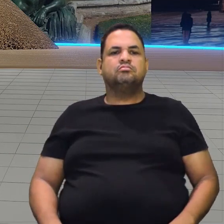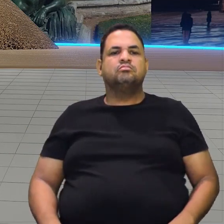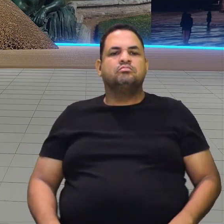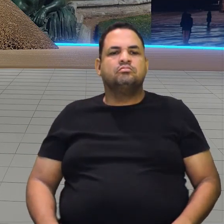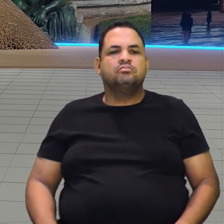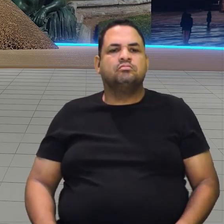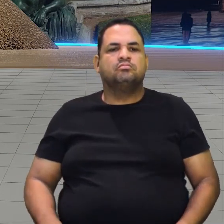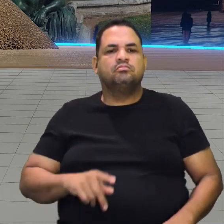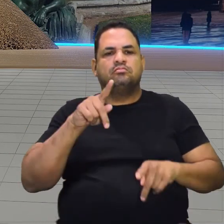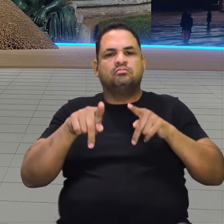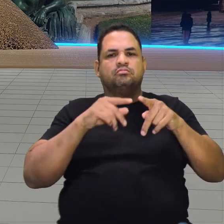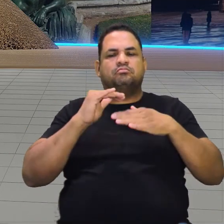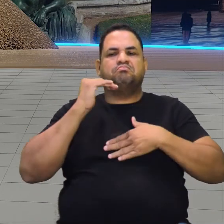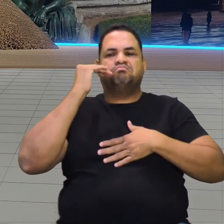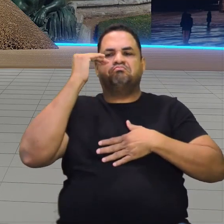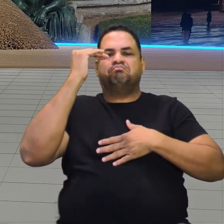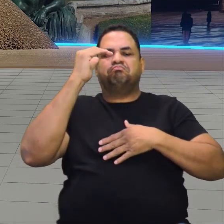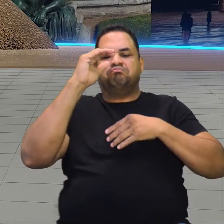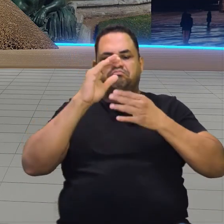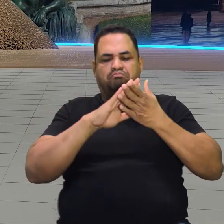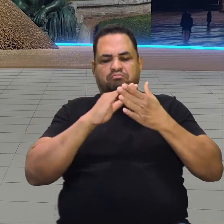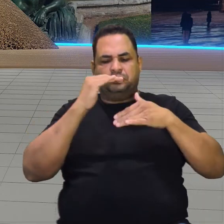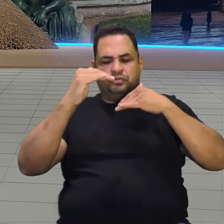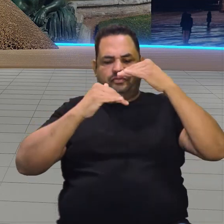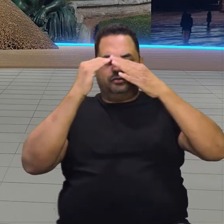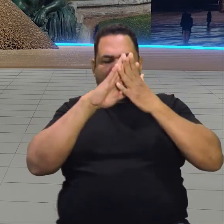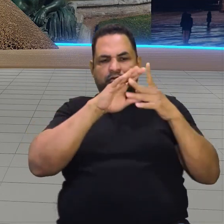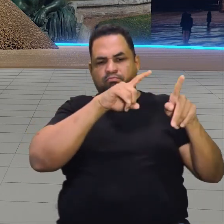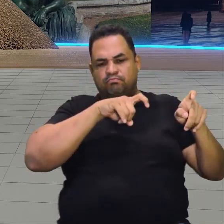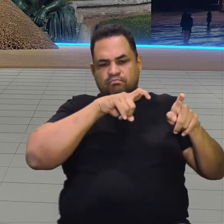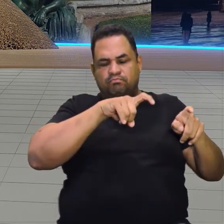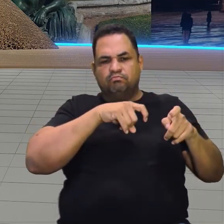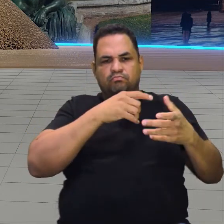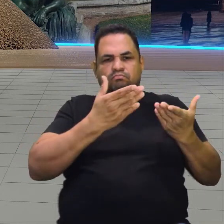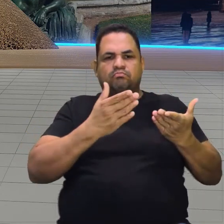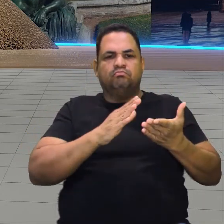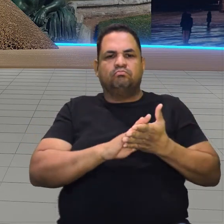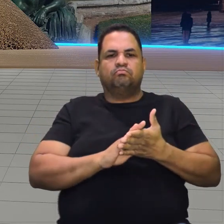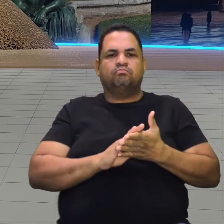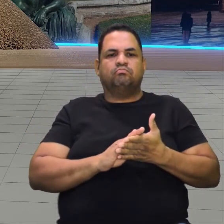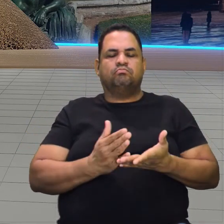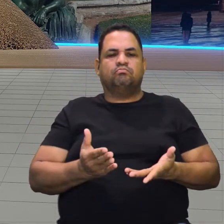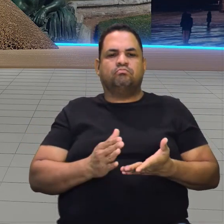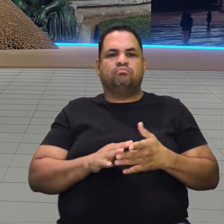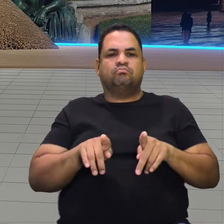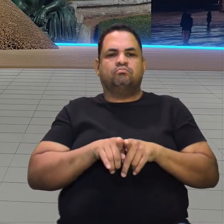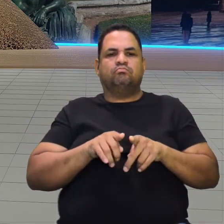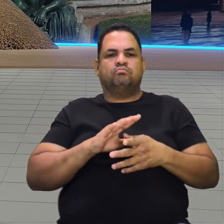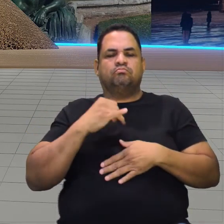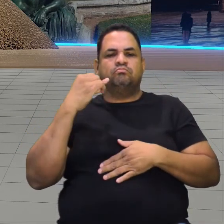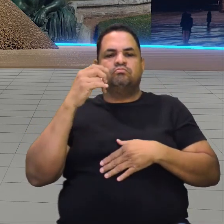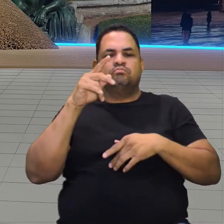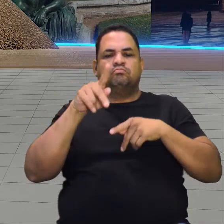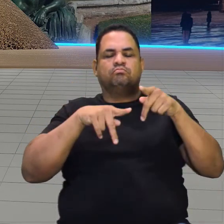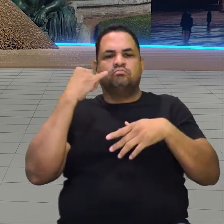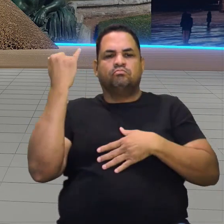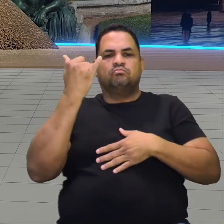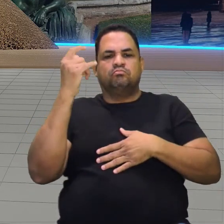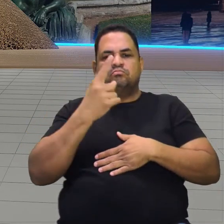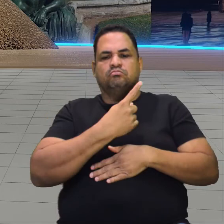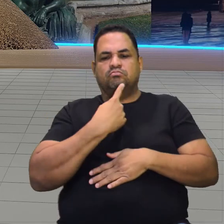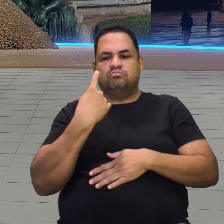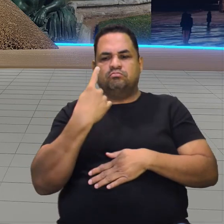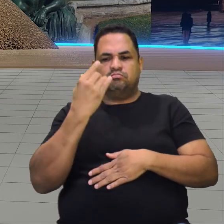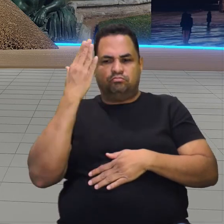civilização altamente agrícola e uma civilização altamente importante para nós